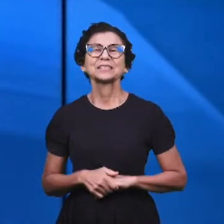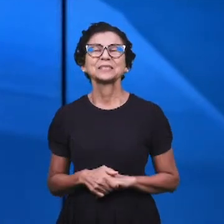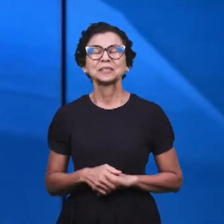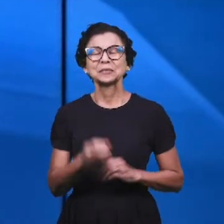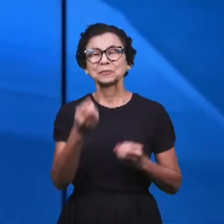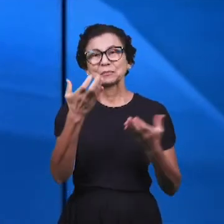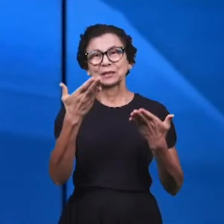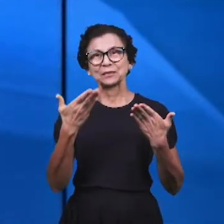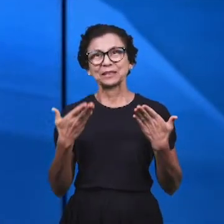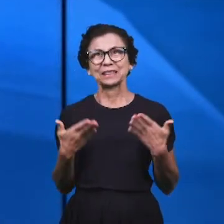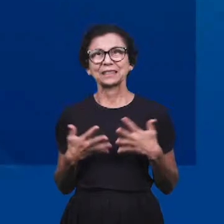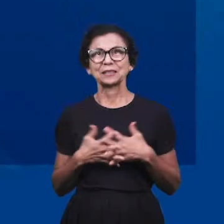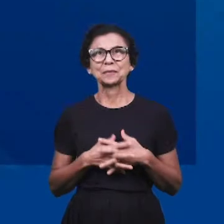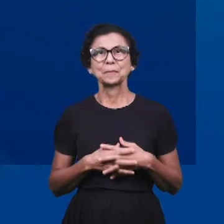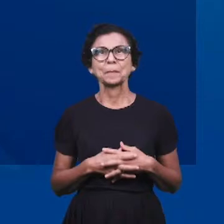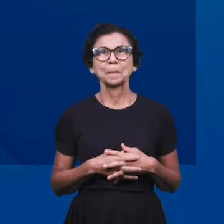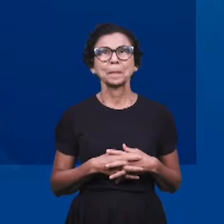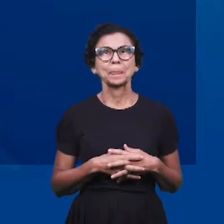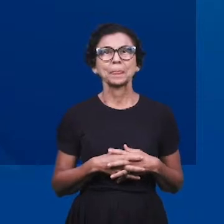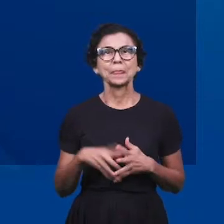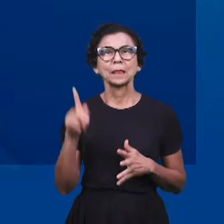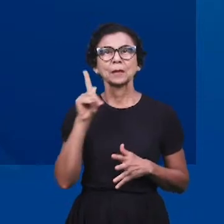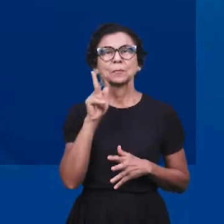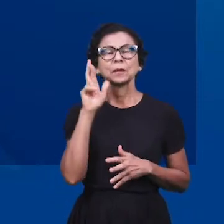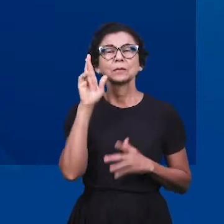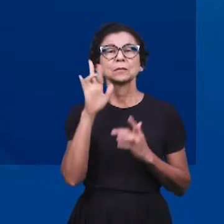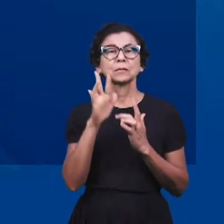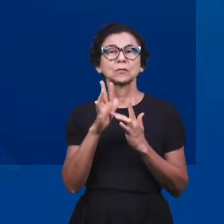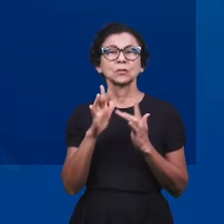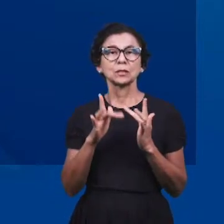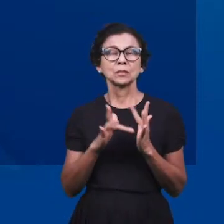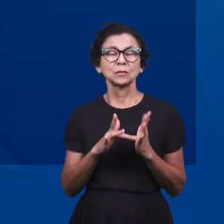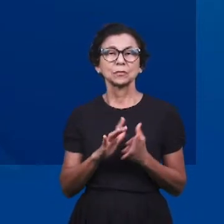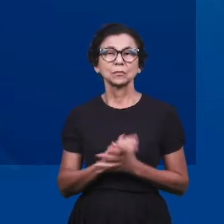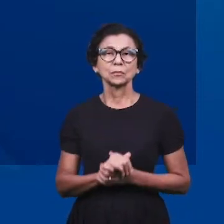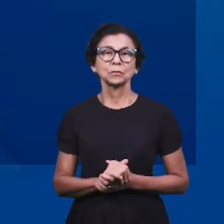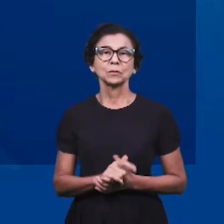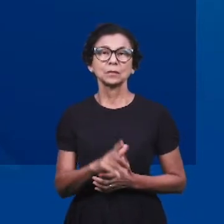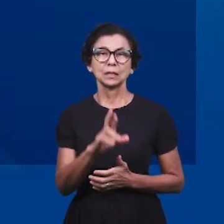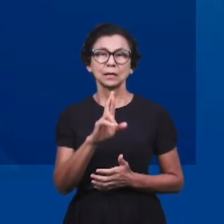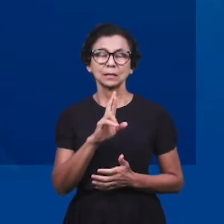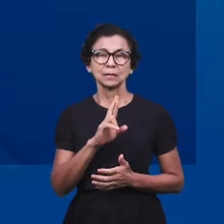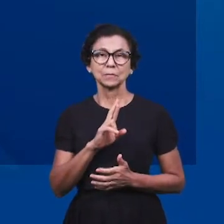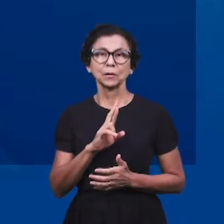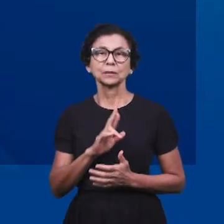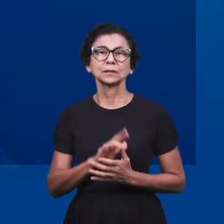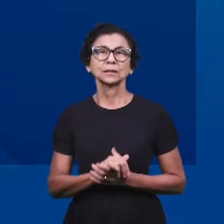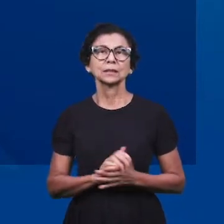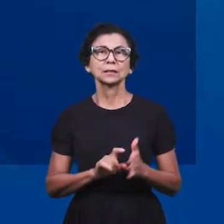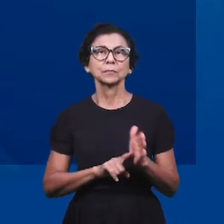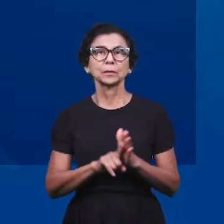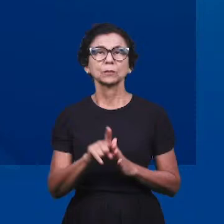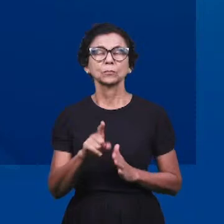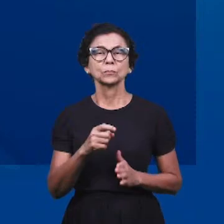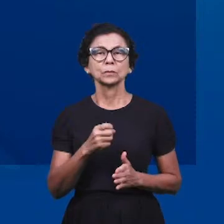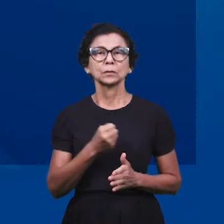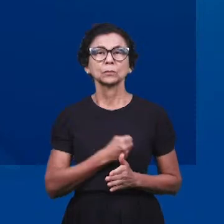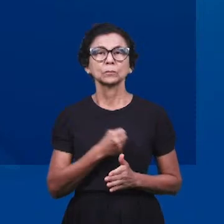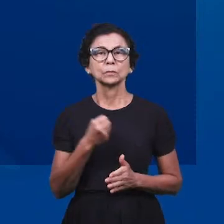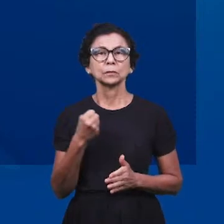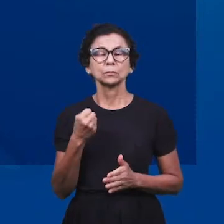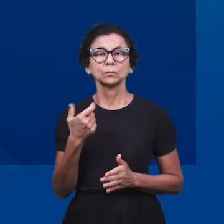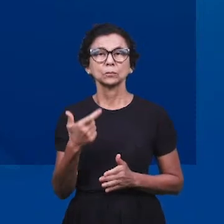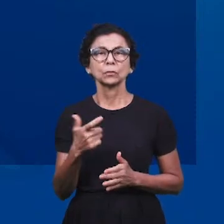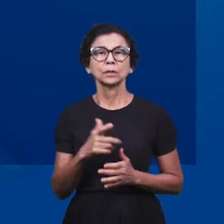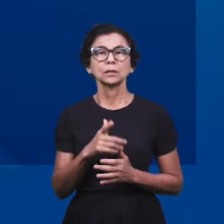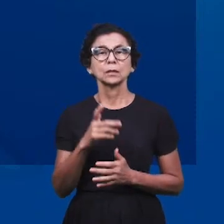bem-vinda, à paz do Senhor Jesus. A paz do Senhor Jesus, irmãos. Em resposta à pergunta número 2 da Escola Bíblica Dominical, o Senhor falava em parábolas para mostrar